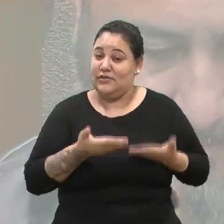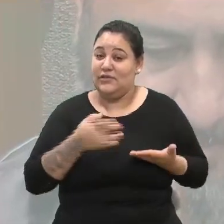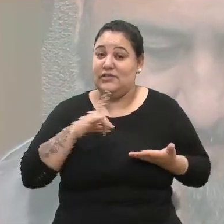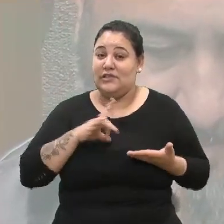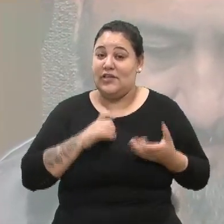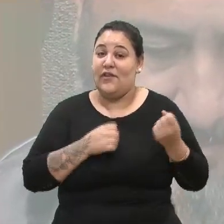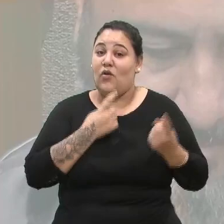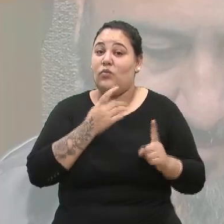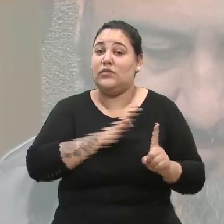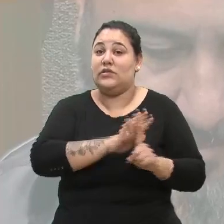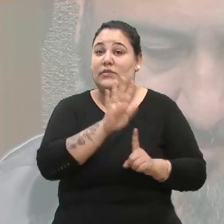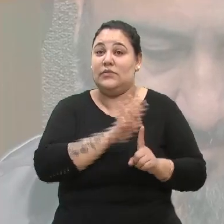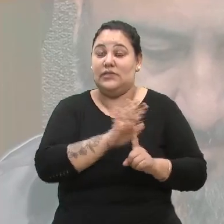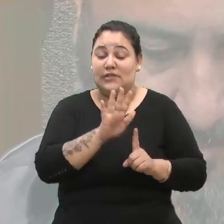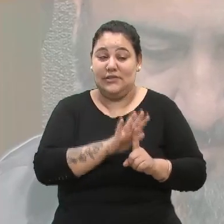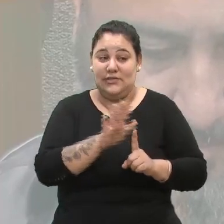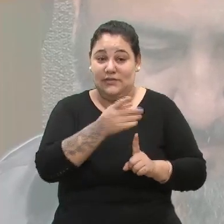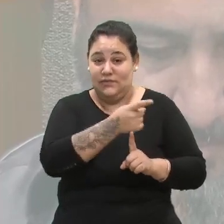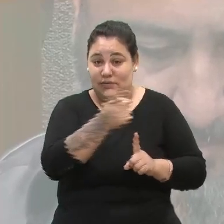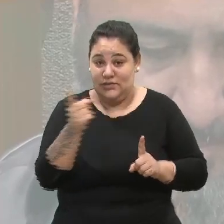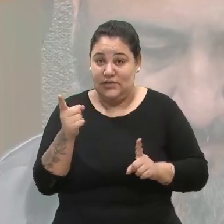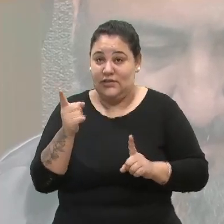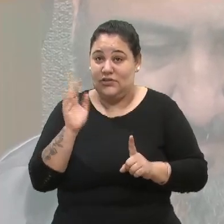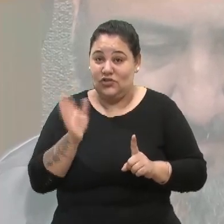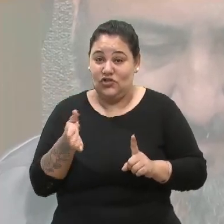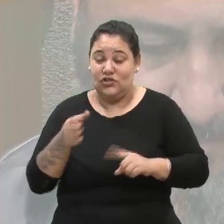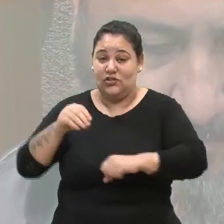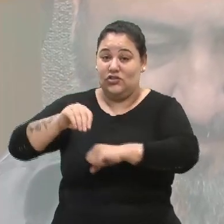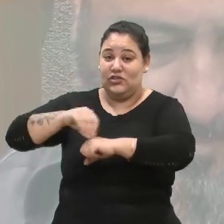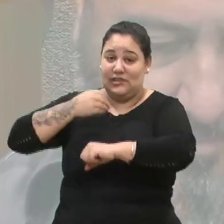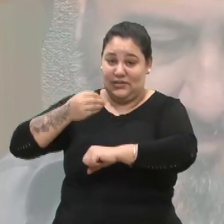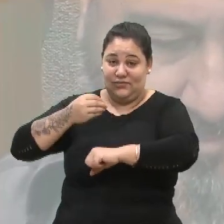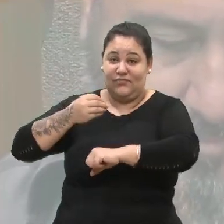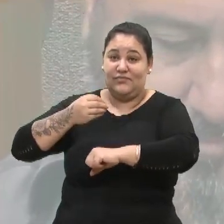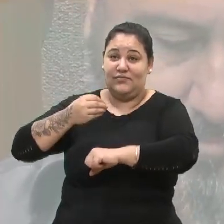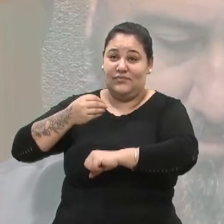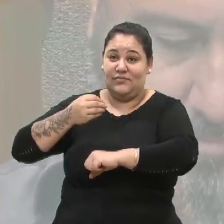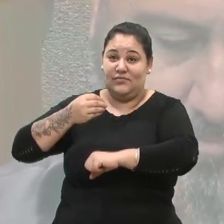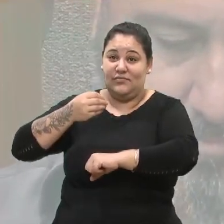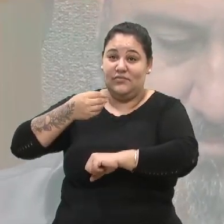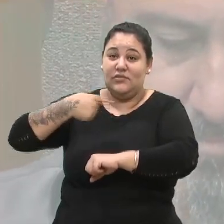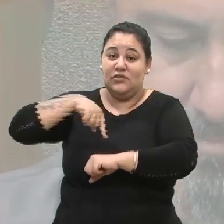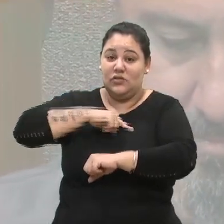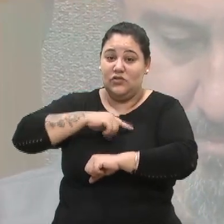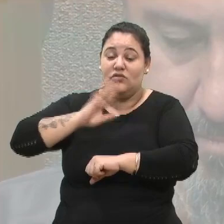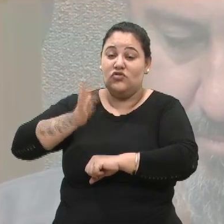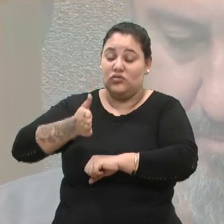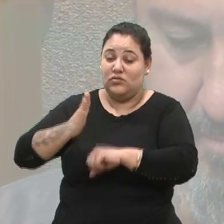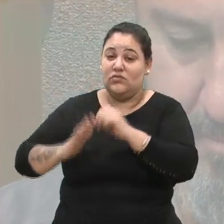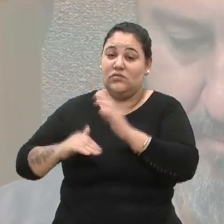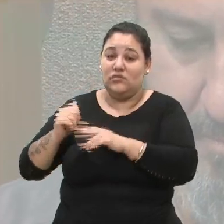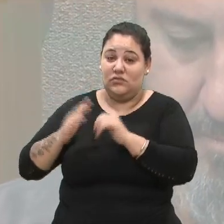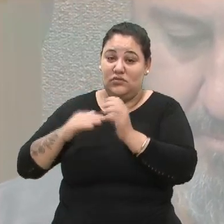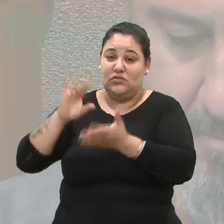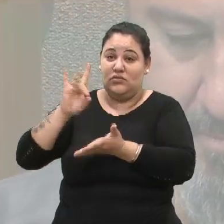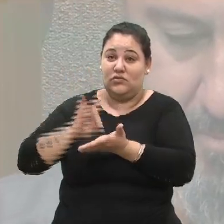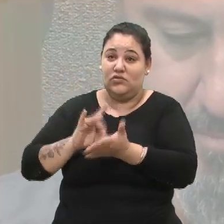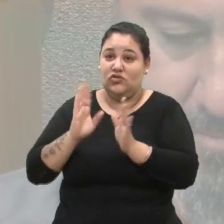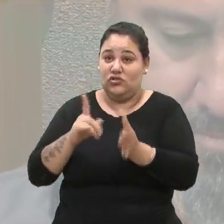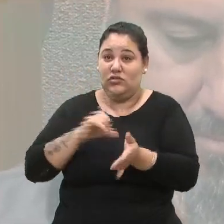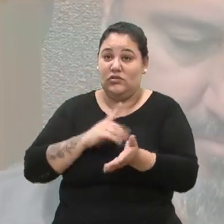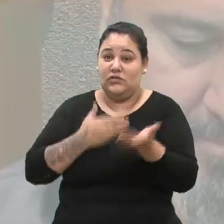demandas que as vossas excelências já me colocaram e a gente já construiu e já teve o